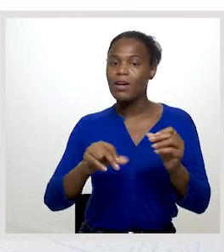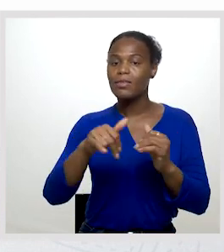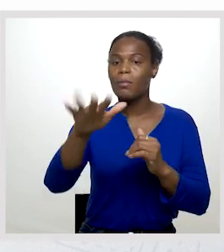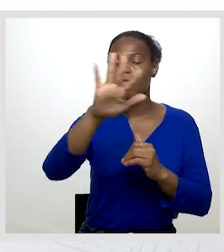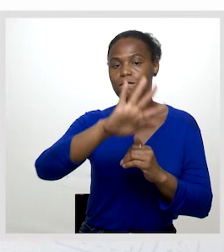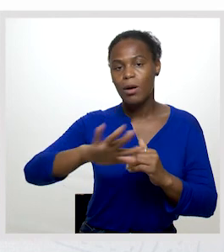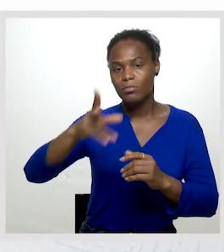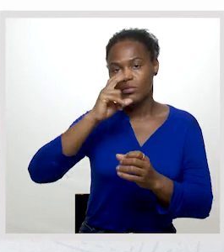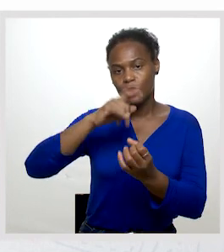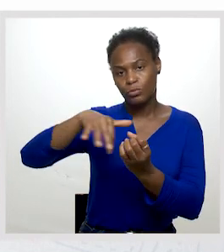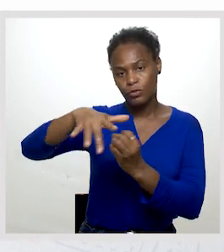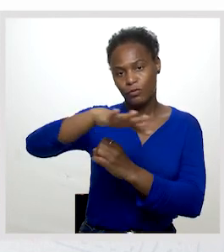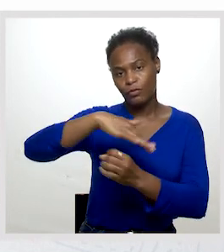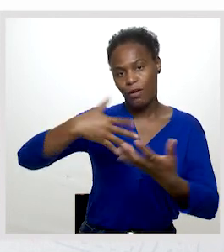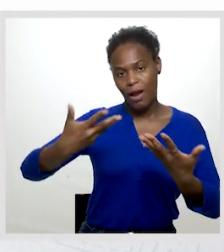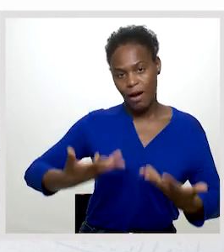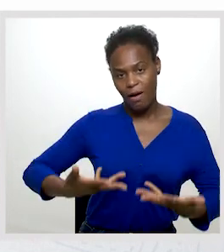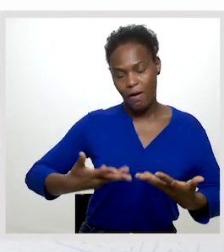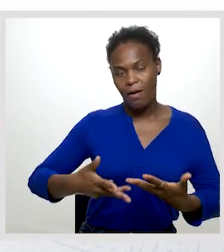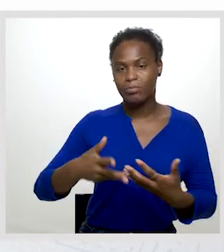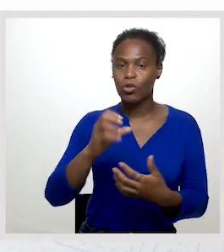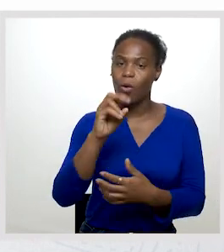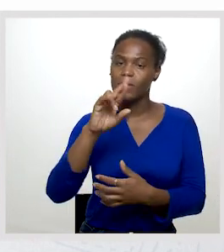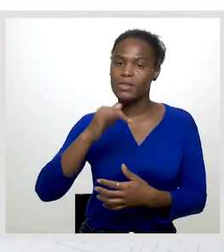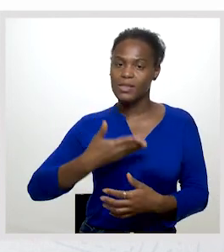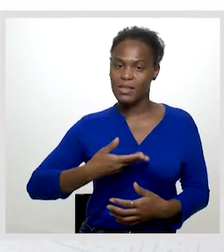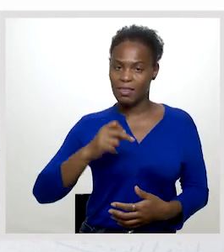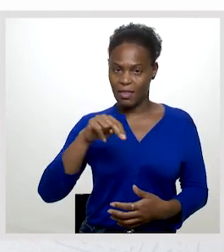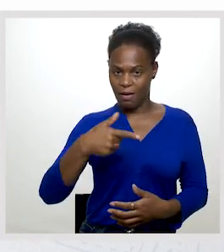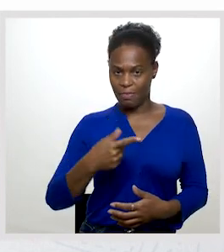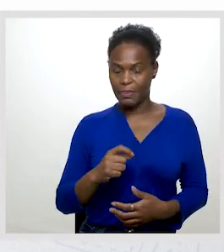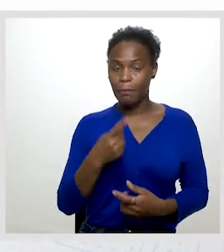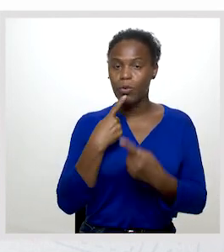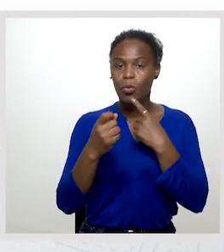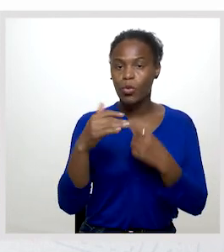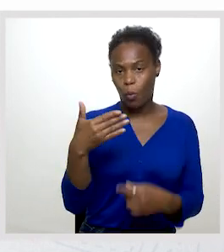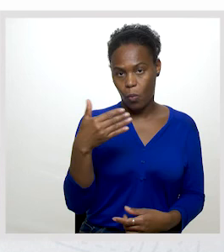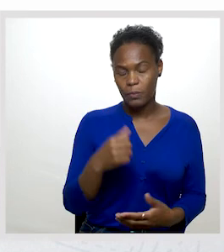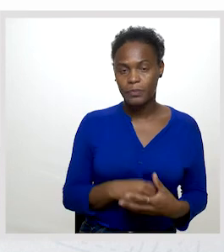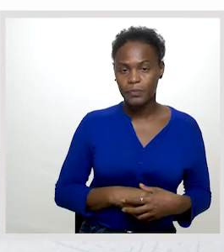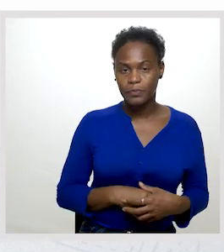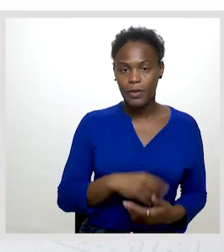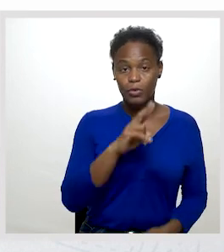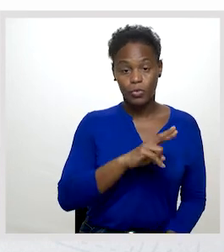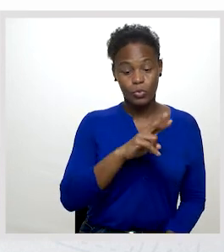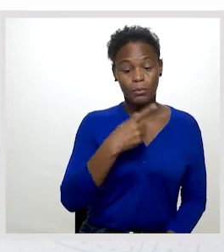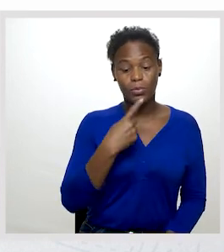à formação da atmosfera atual oxidante. É a primeira questão. A